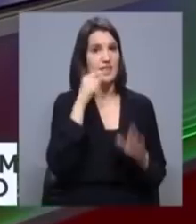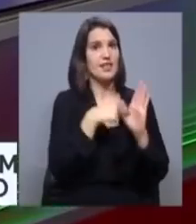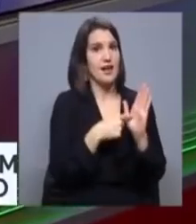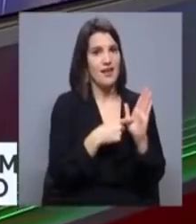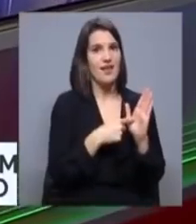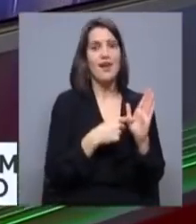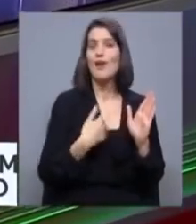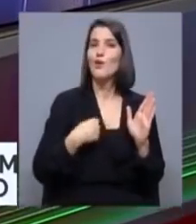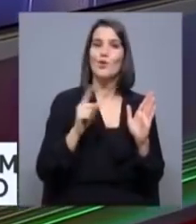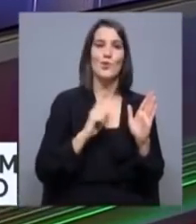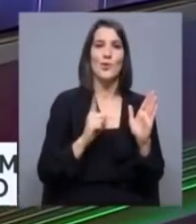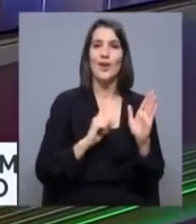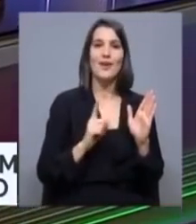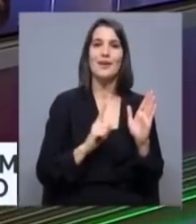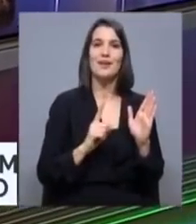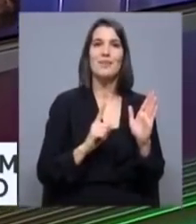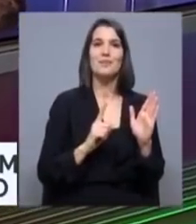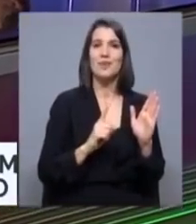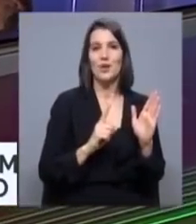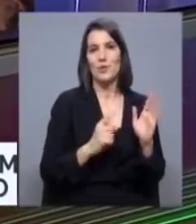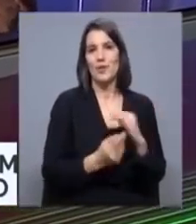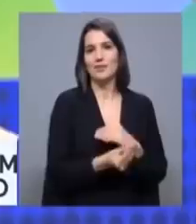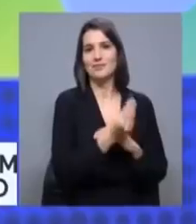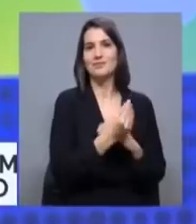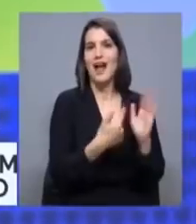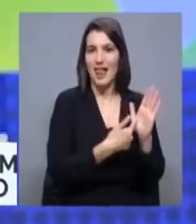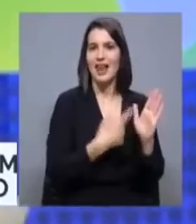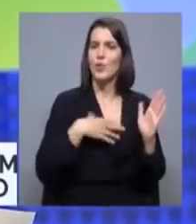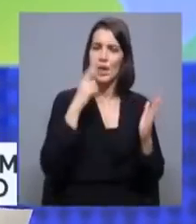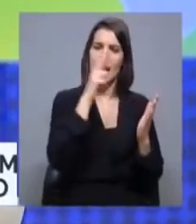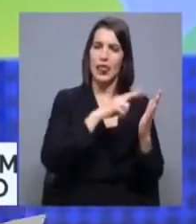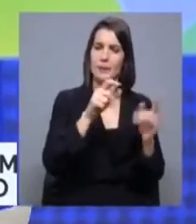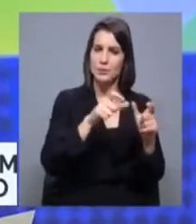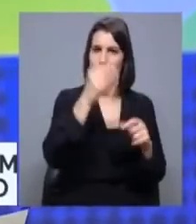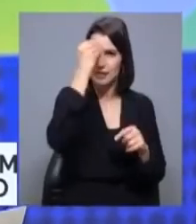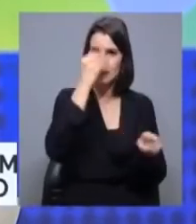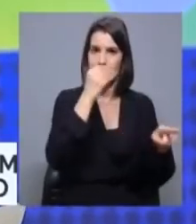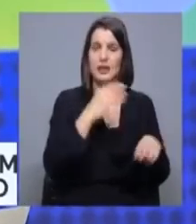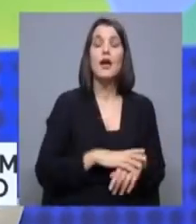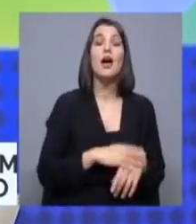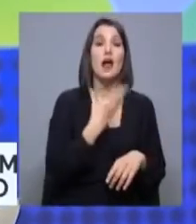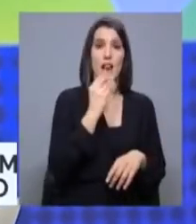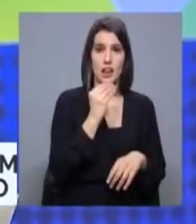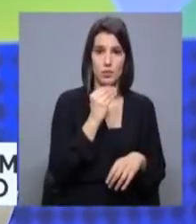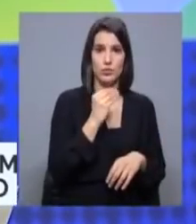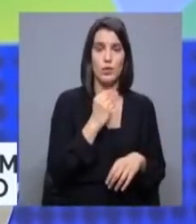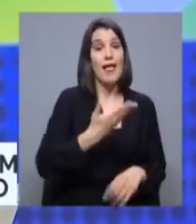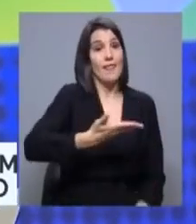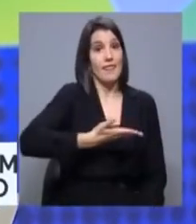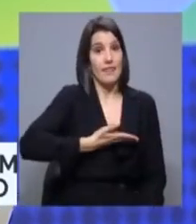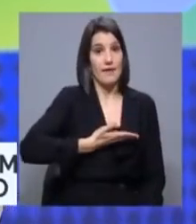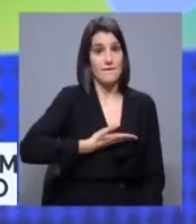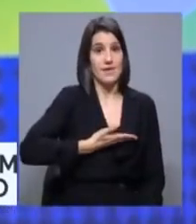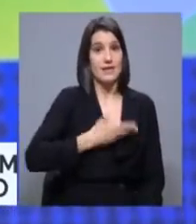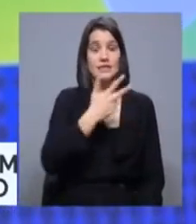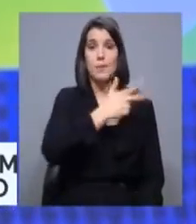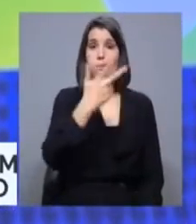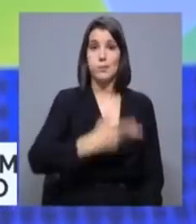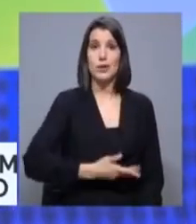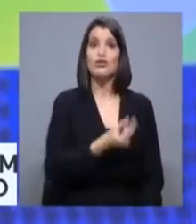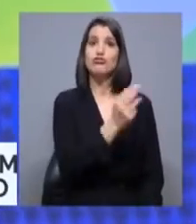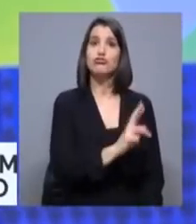tenho aqui não sou não é nada de historicizar jantar aqui eu quero levar frouxa verem o aluno fica devedor de